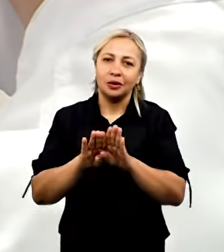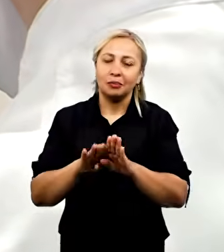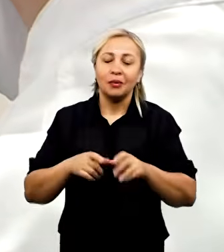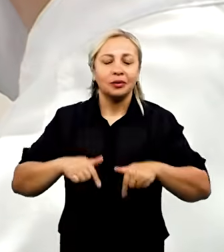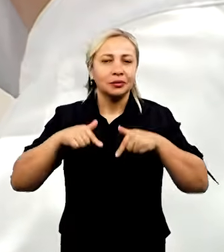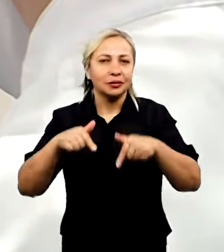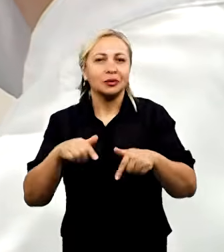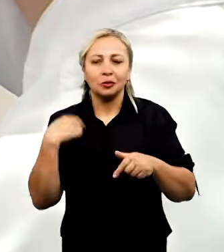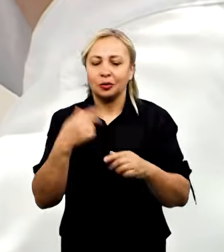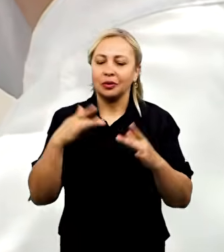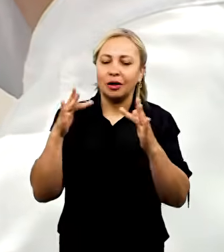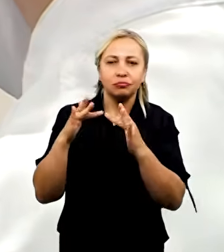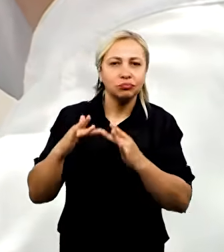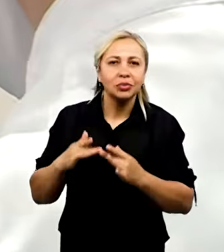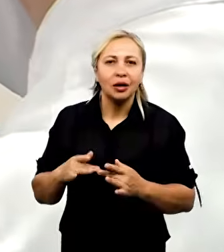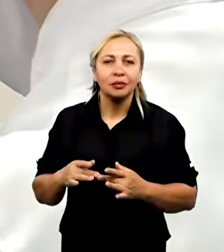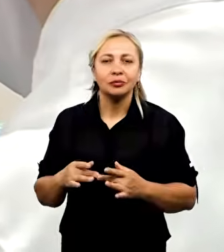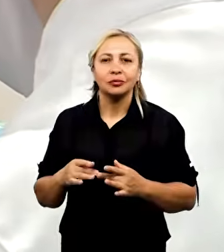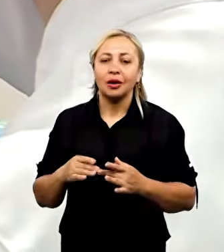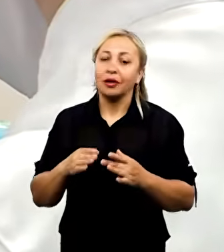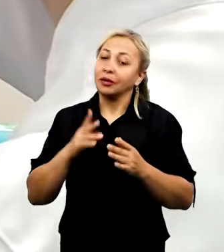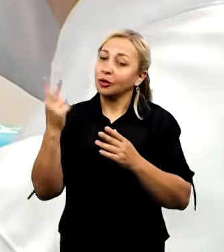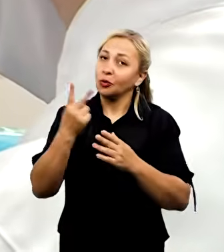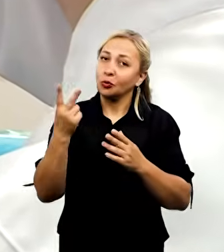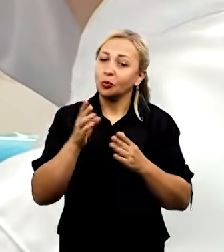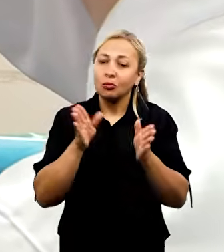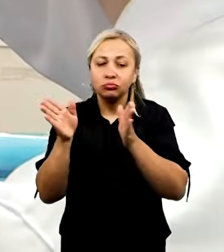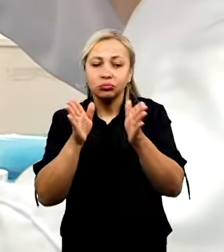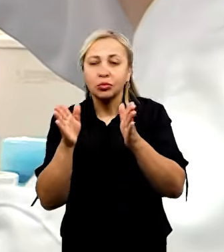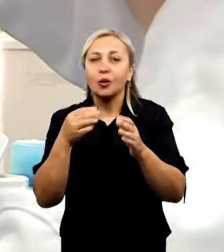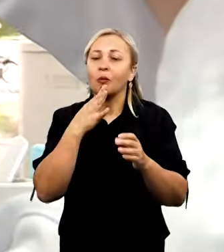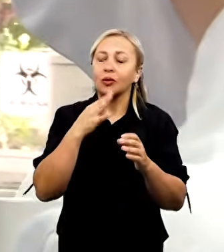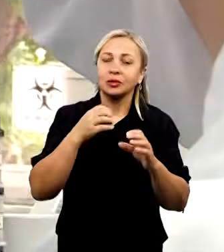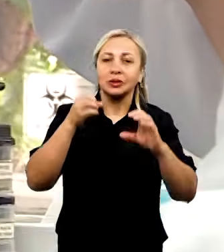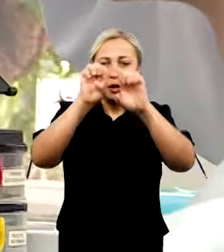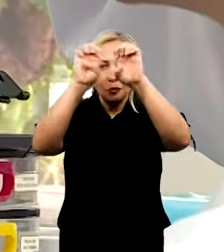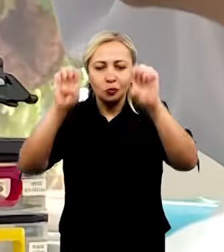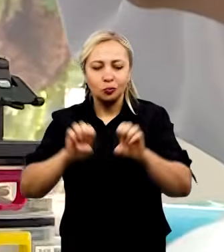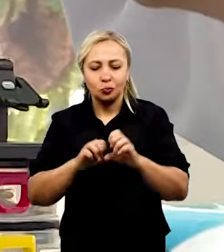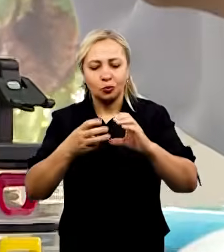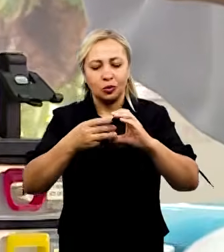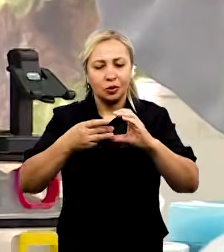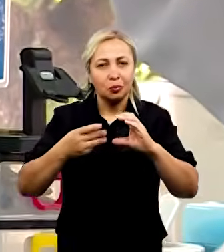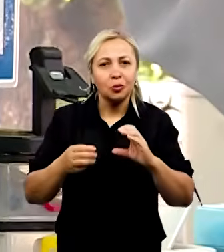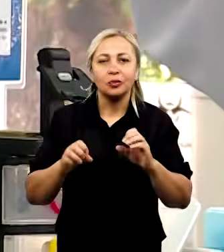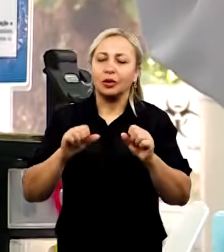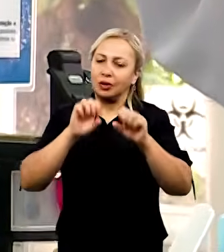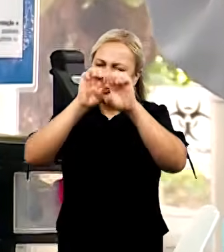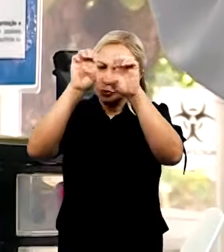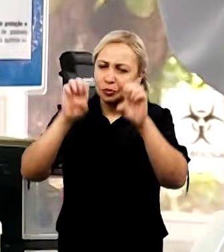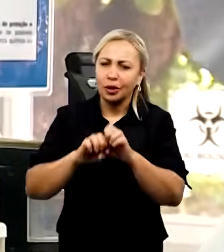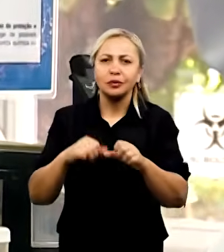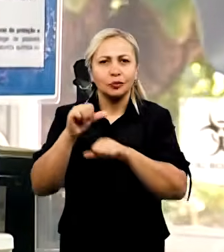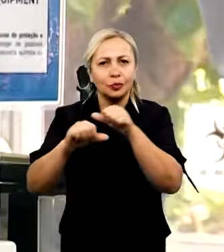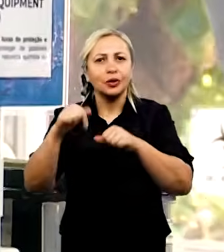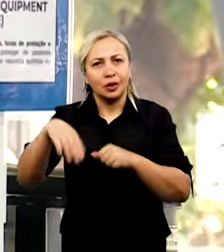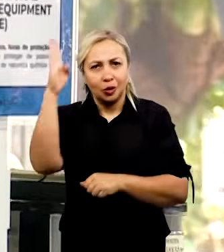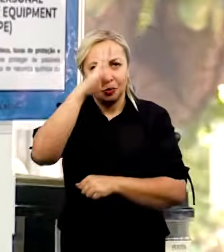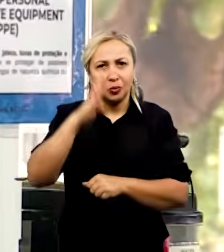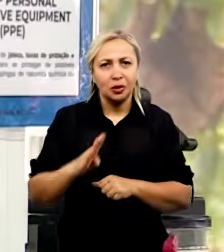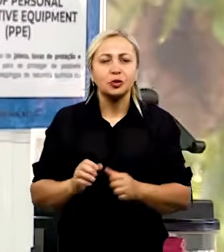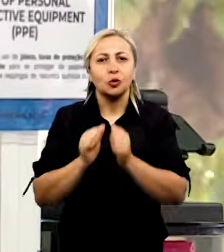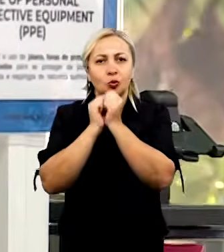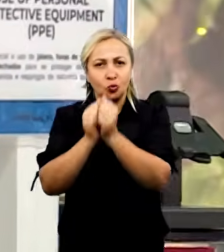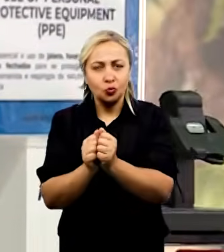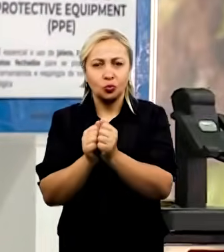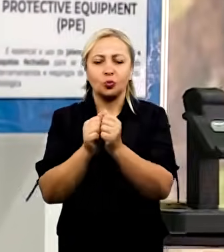e o mecanismo de ação. E a gente tem investido nas 2 frentes, para conhecer a estrutura da molécula. Esse trabalho estrutural é desenvolvido aqui no